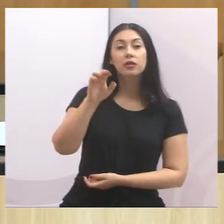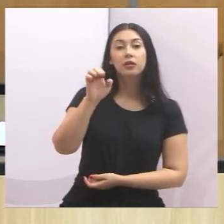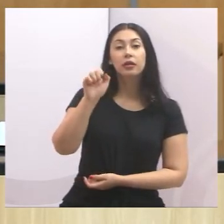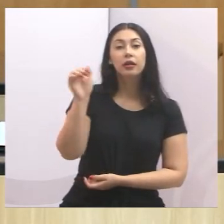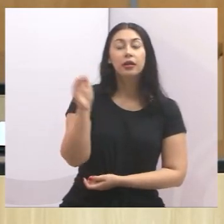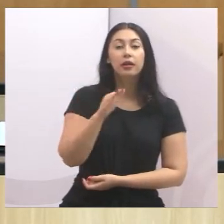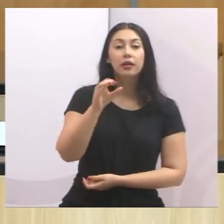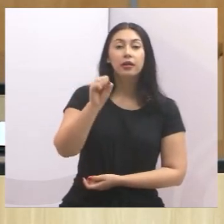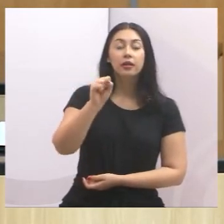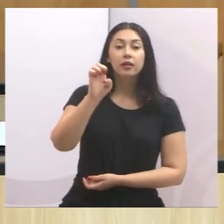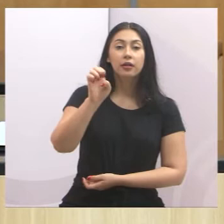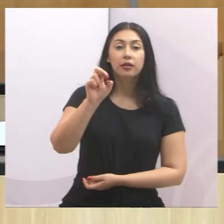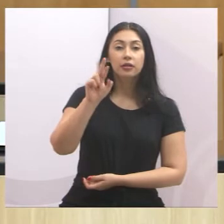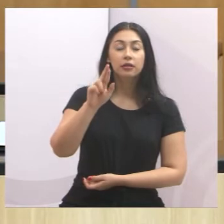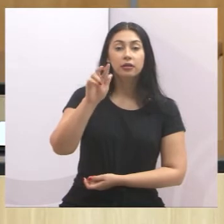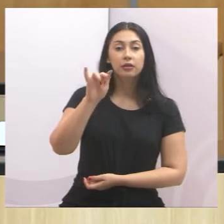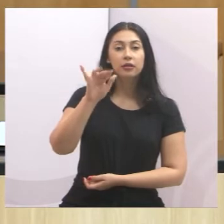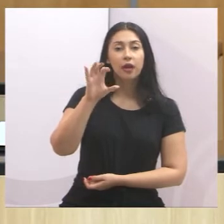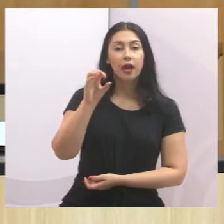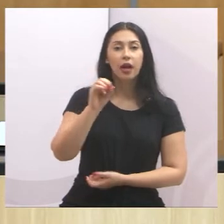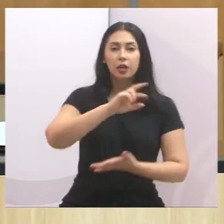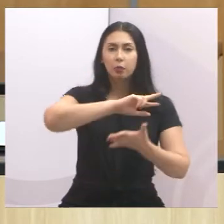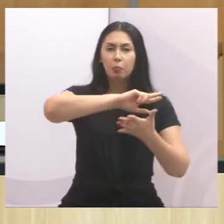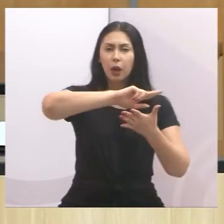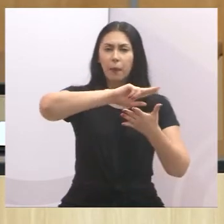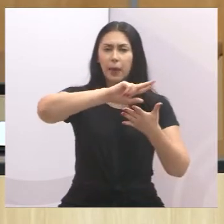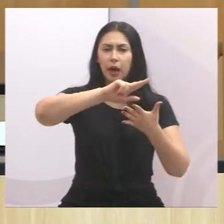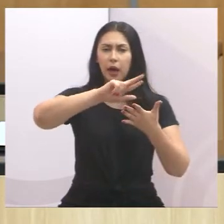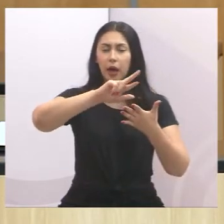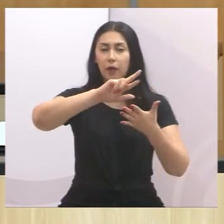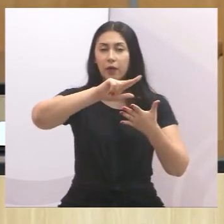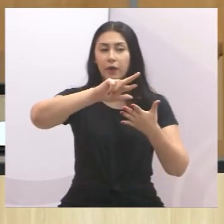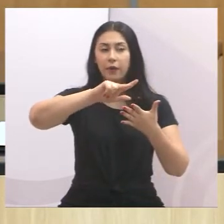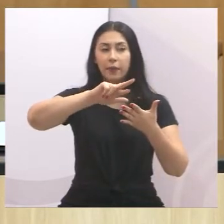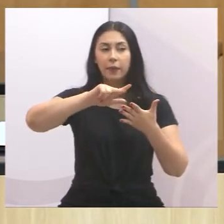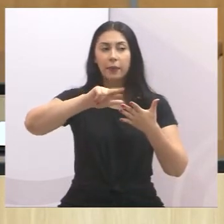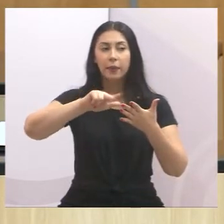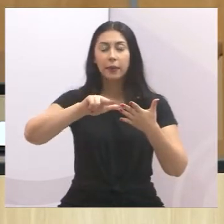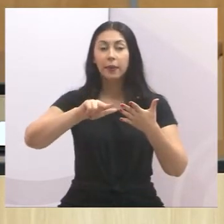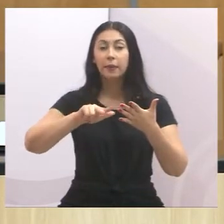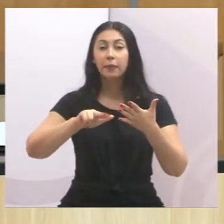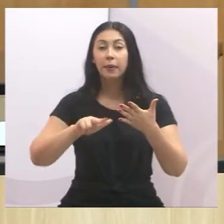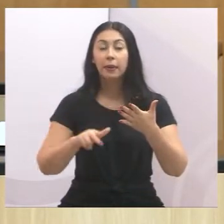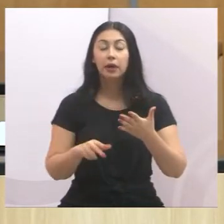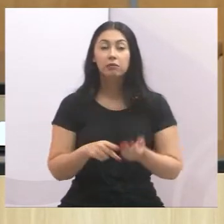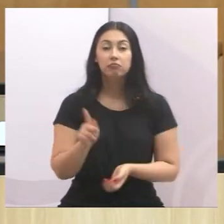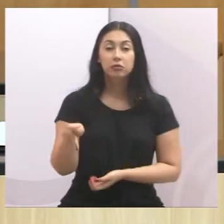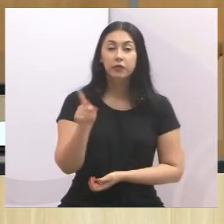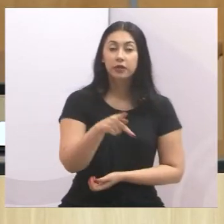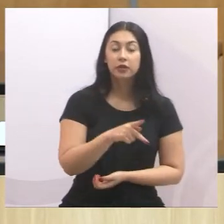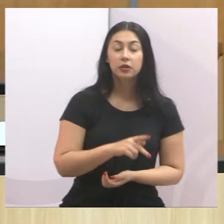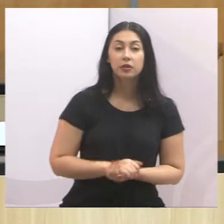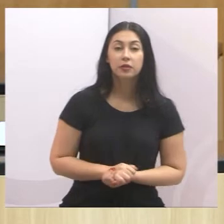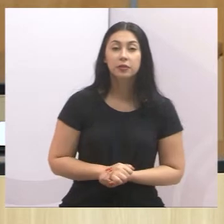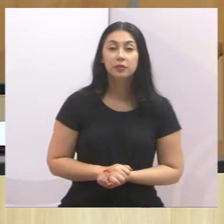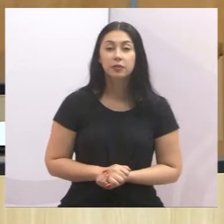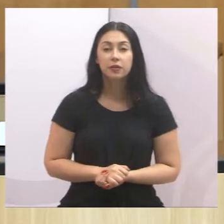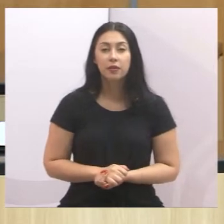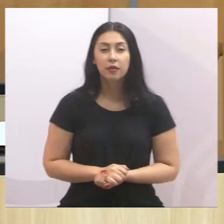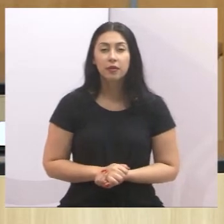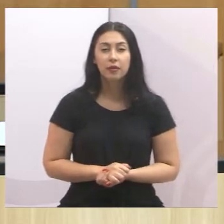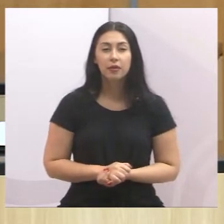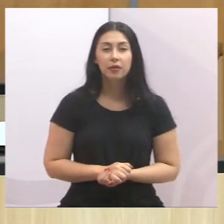Avelino, Cláudia Novaes, Diocleciano Rios Teixeiras, Cátia Regina Vilela, Luciano Oliveira, Luma Domingos,